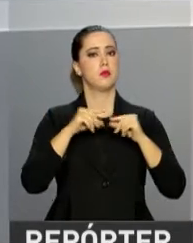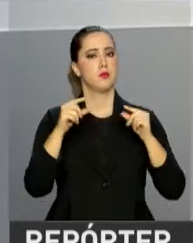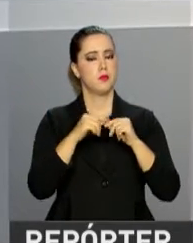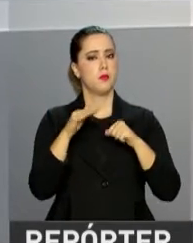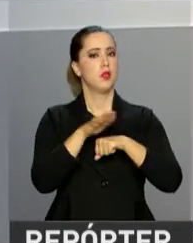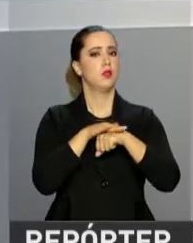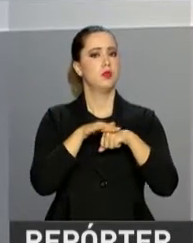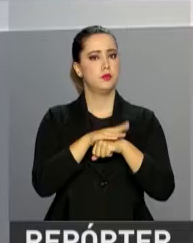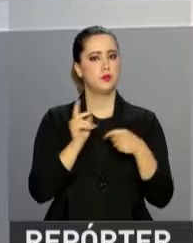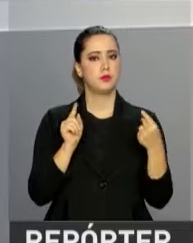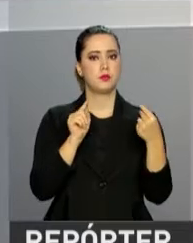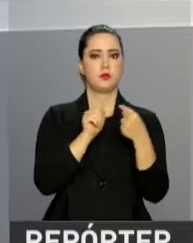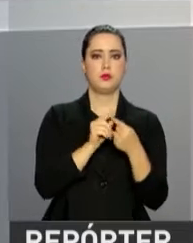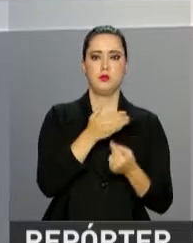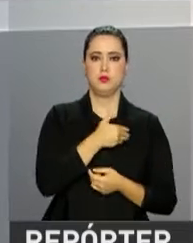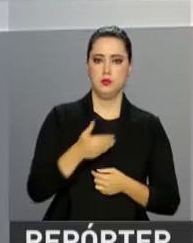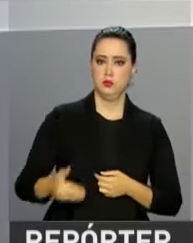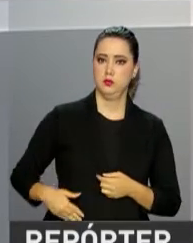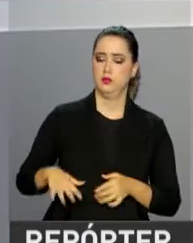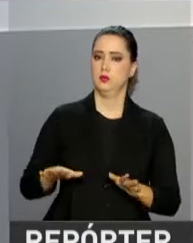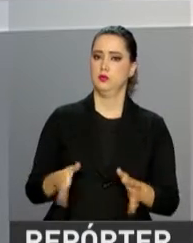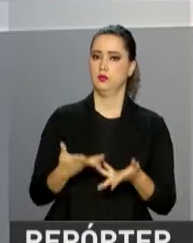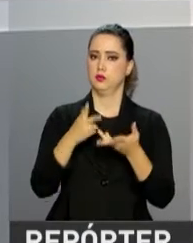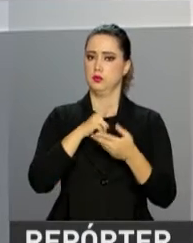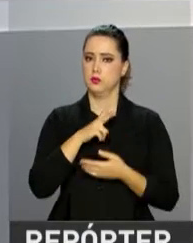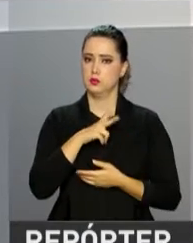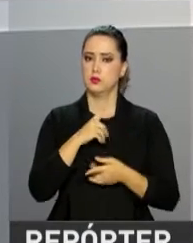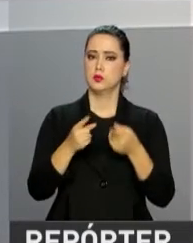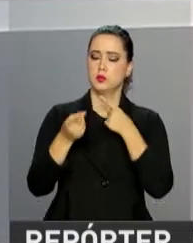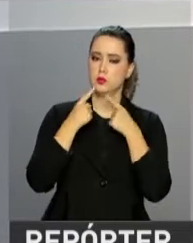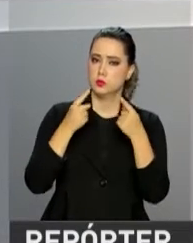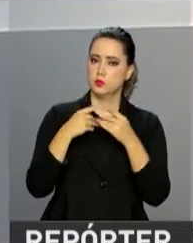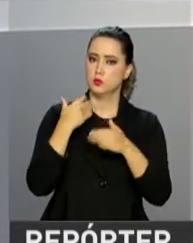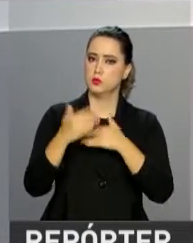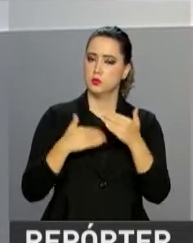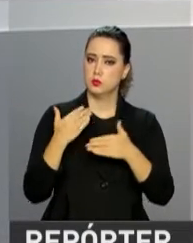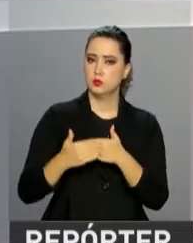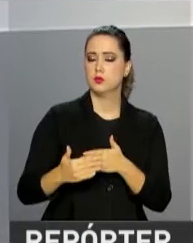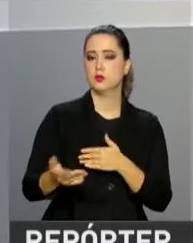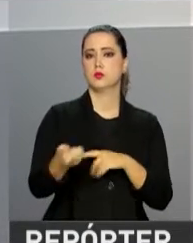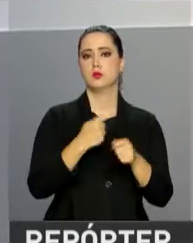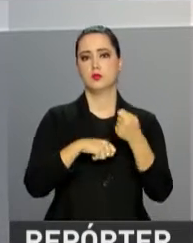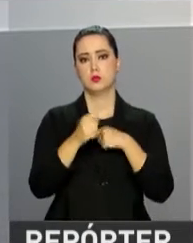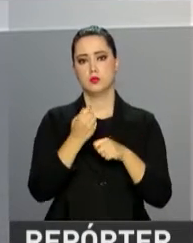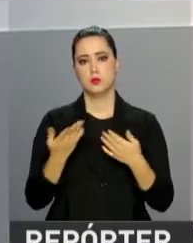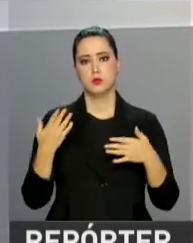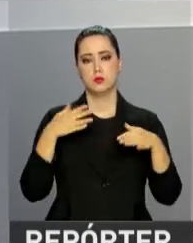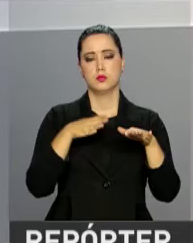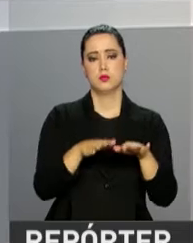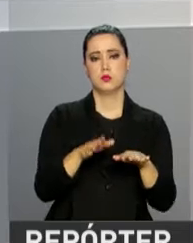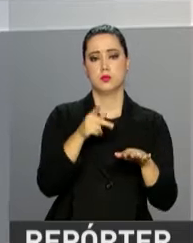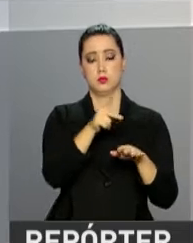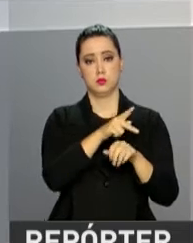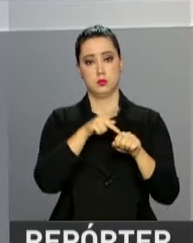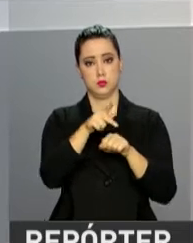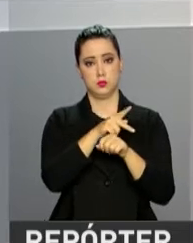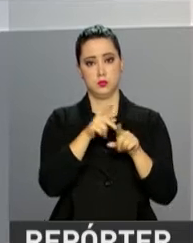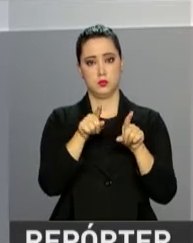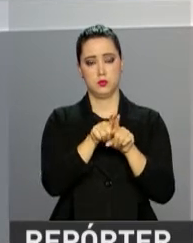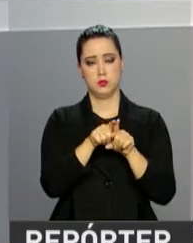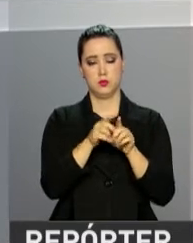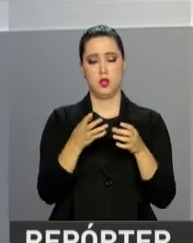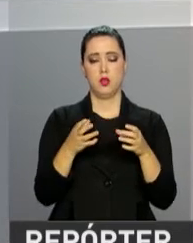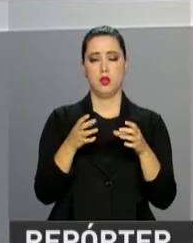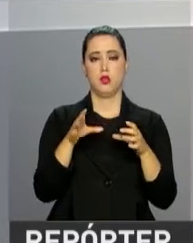conversa direta entre governo e iniciativa privada para discutir o desenvolvimento econômico ea inserção do país